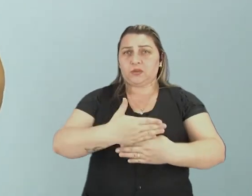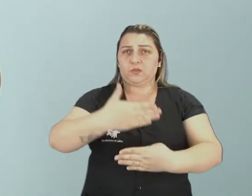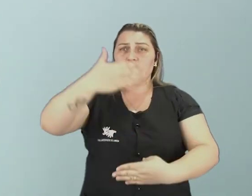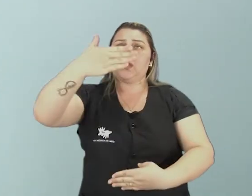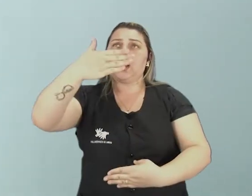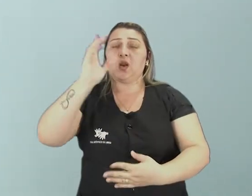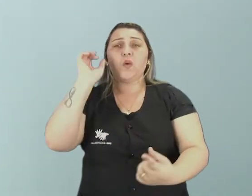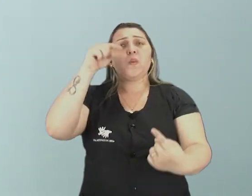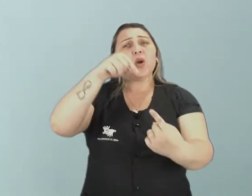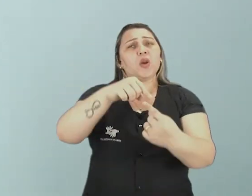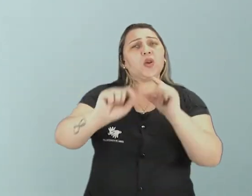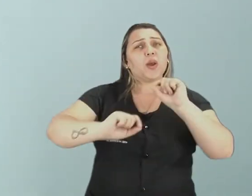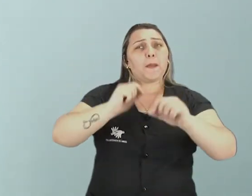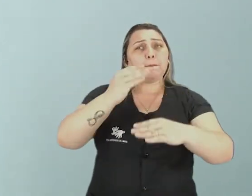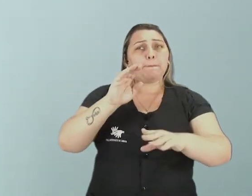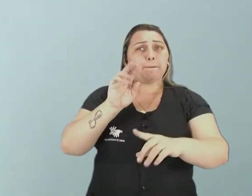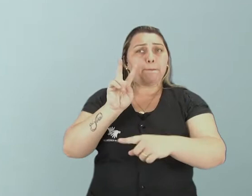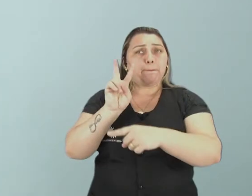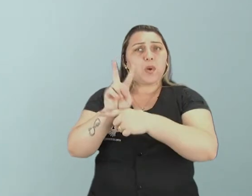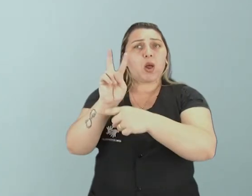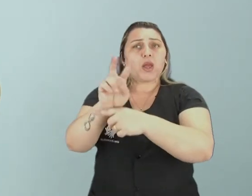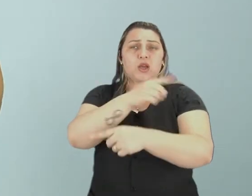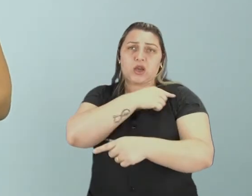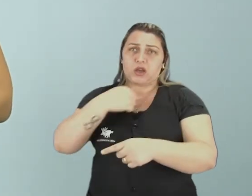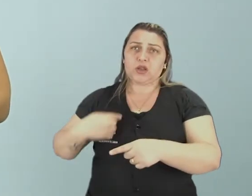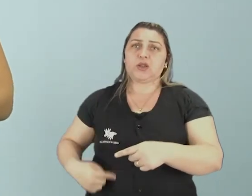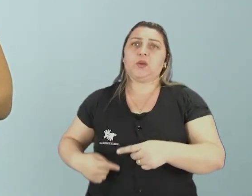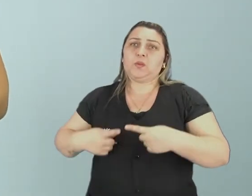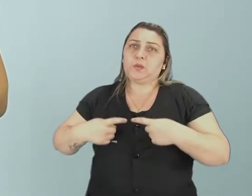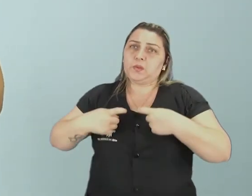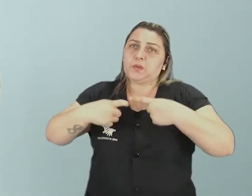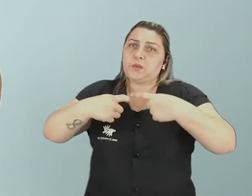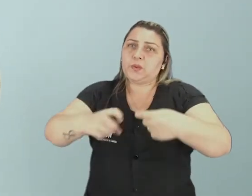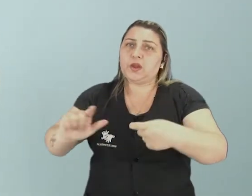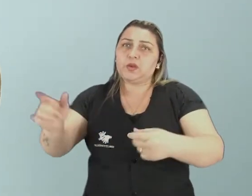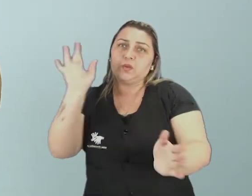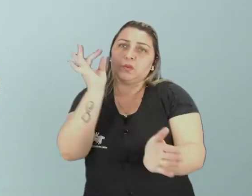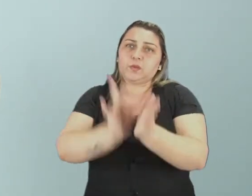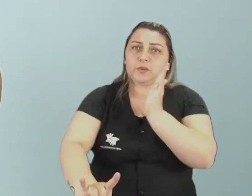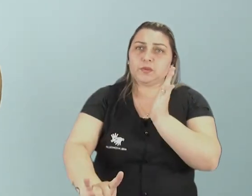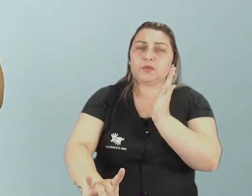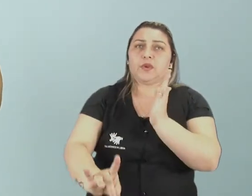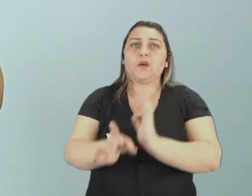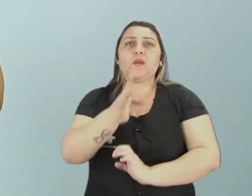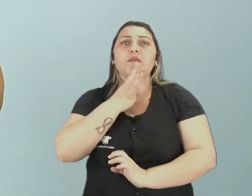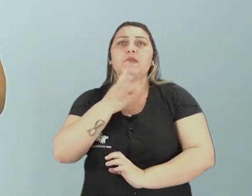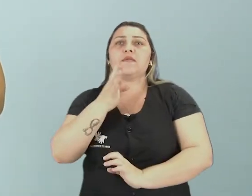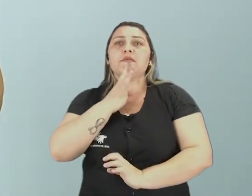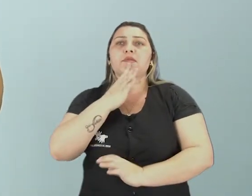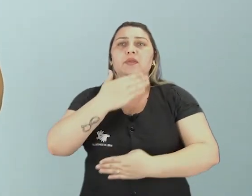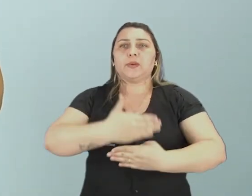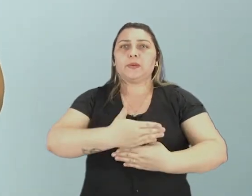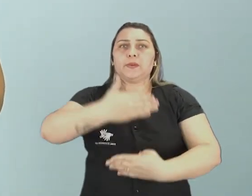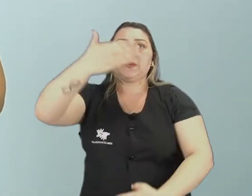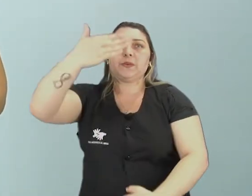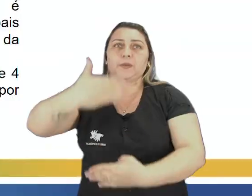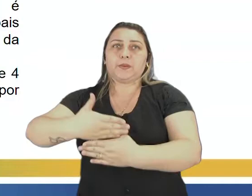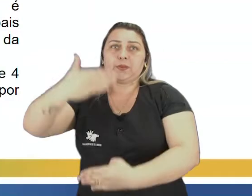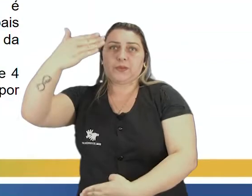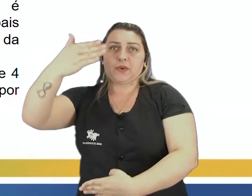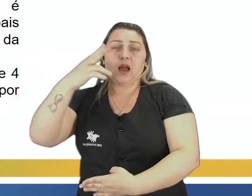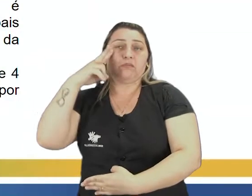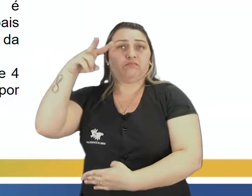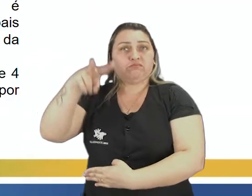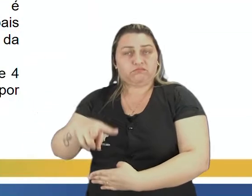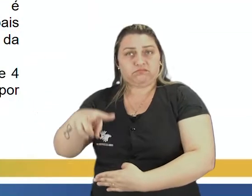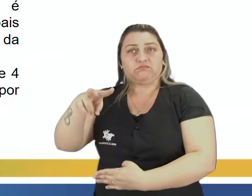Era no objetivo de proteger a China dos ataques inimigos. Vamos conhecer essa muralha? Vamos